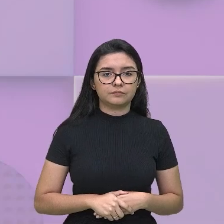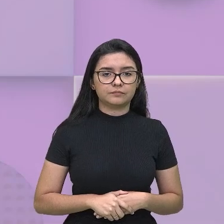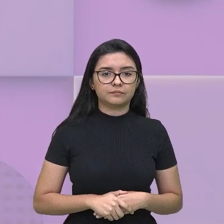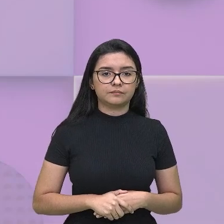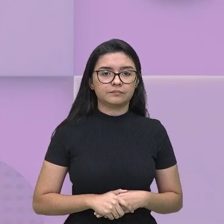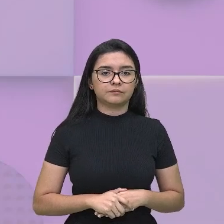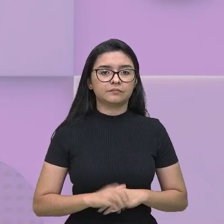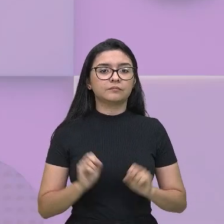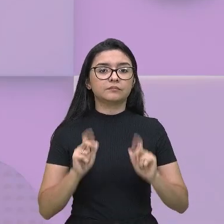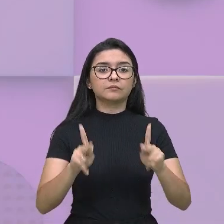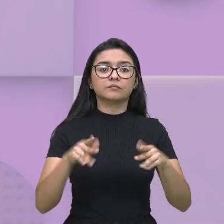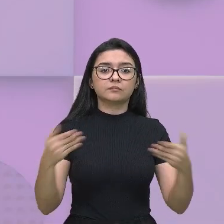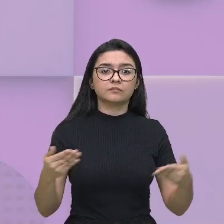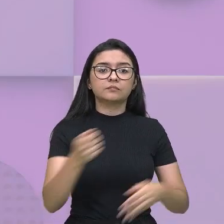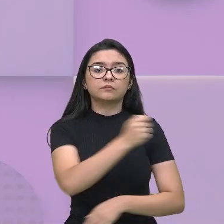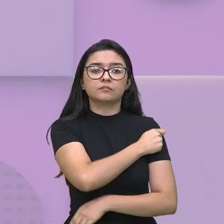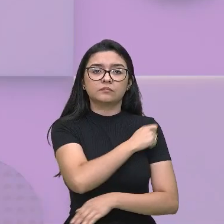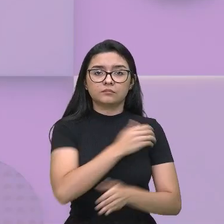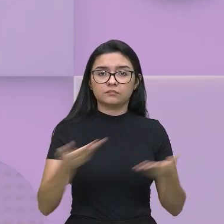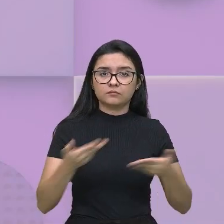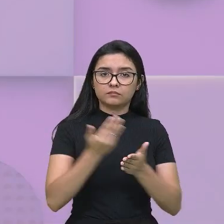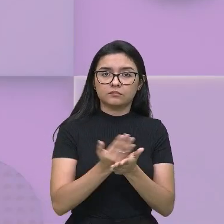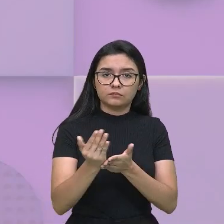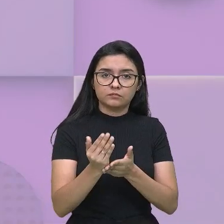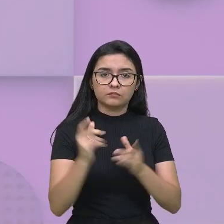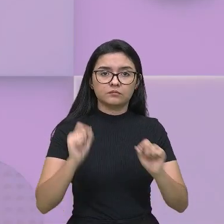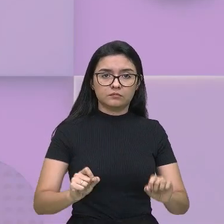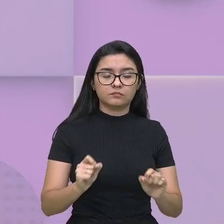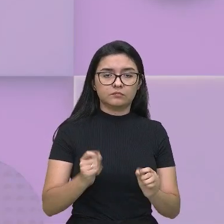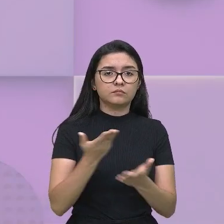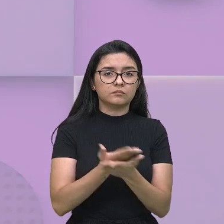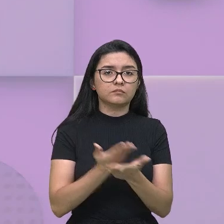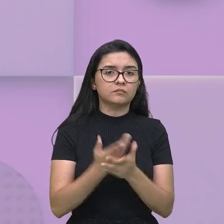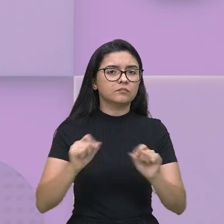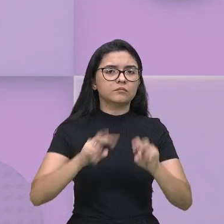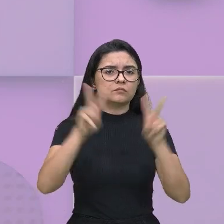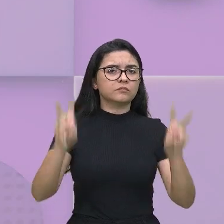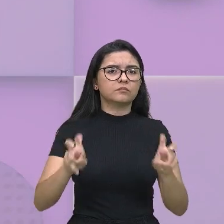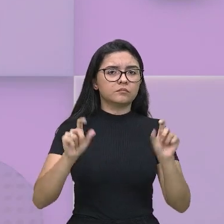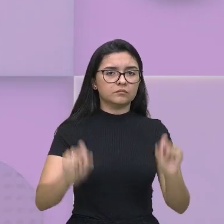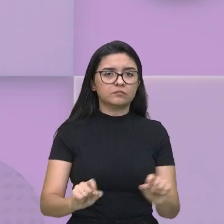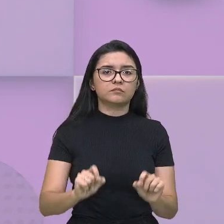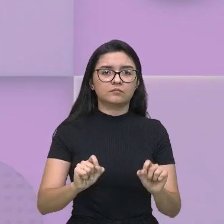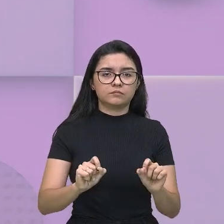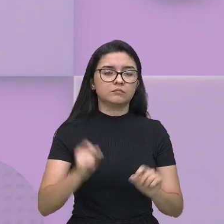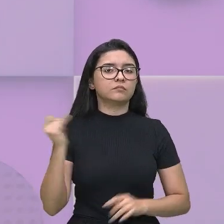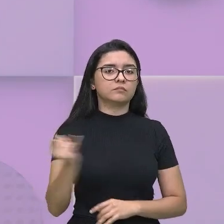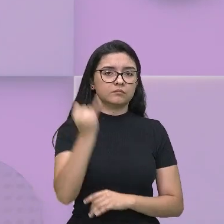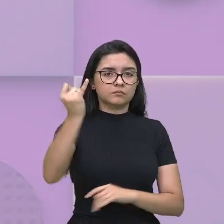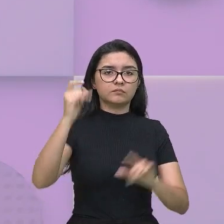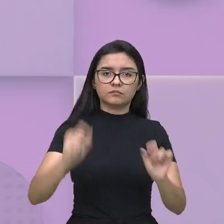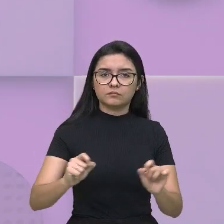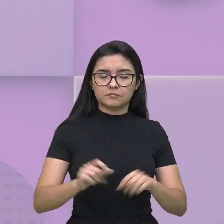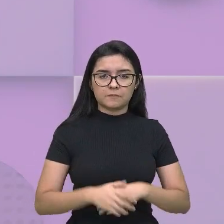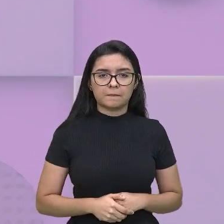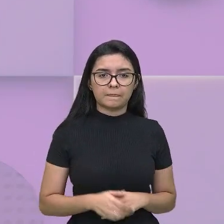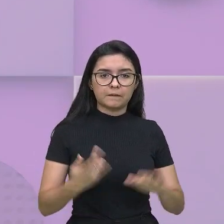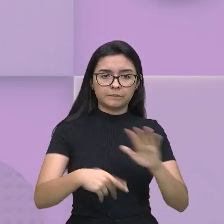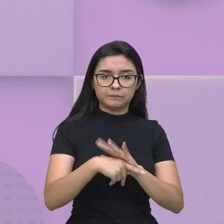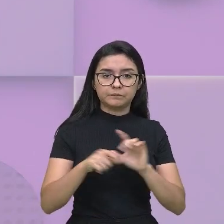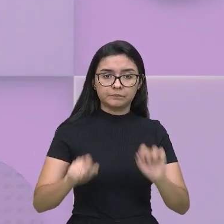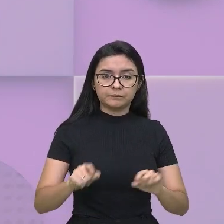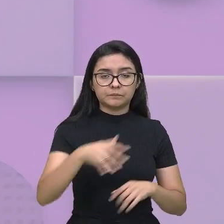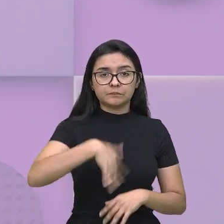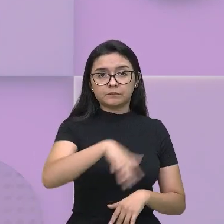Muito bem, alunos. Vamos aqui dar início à nossa aula. Hoje iremos abordar um tema muito importante, tá bom?